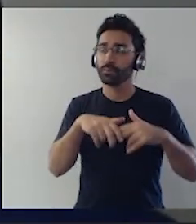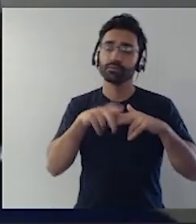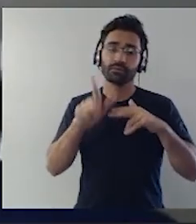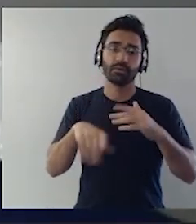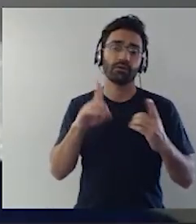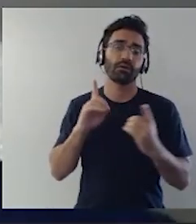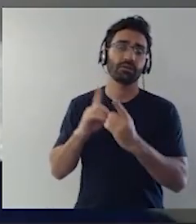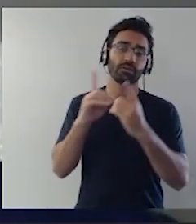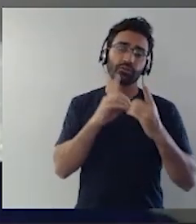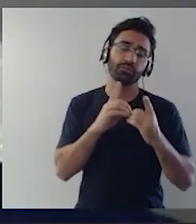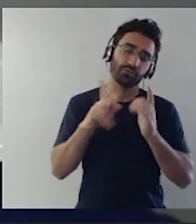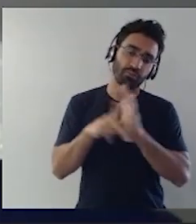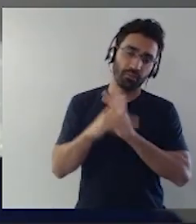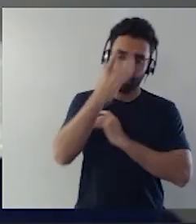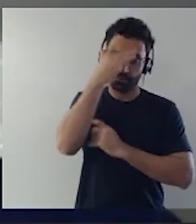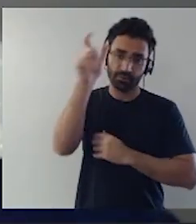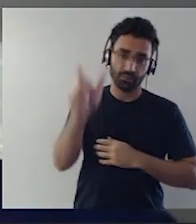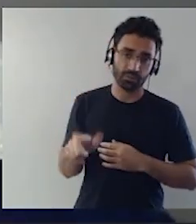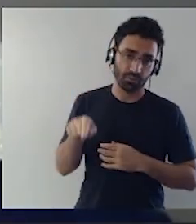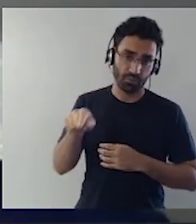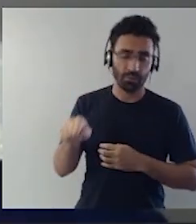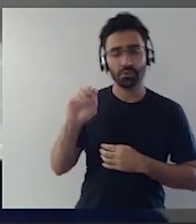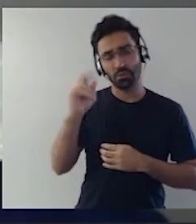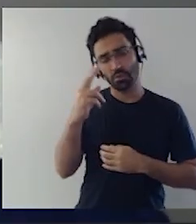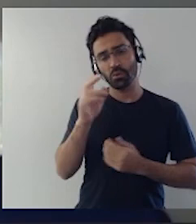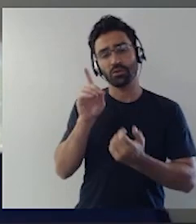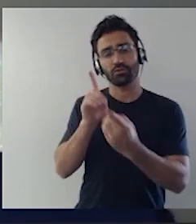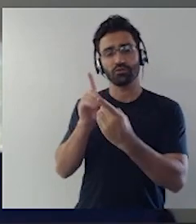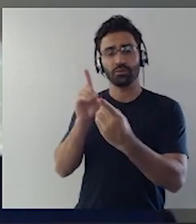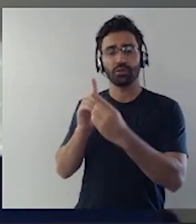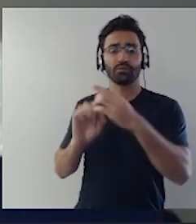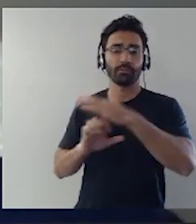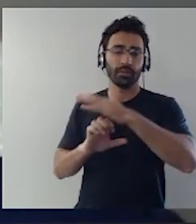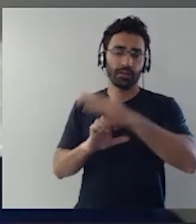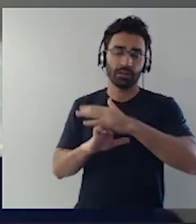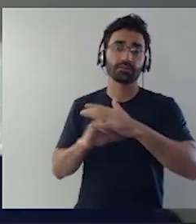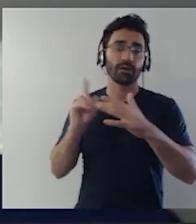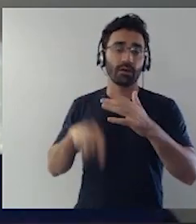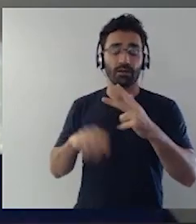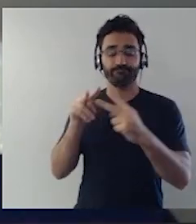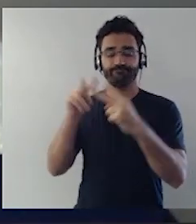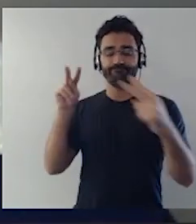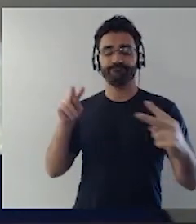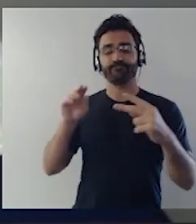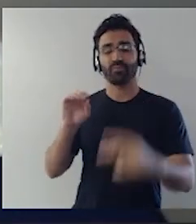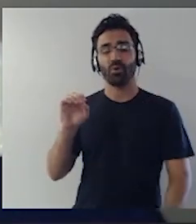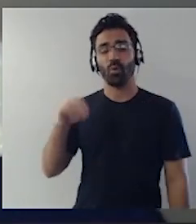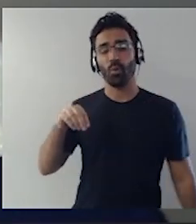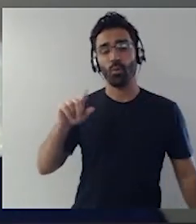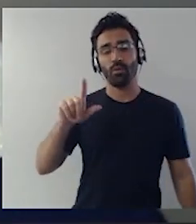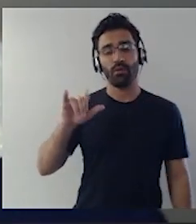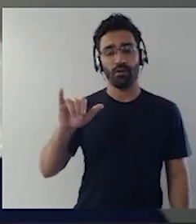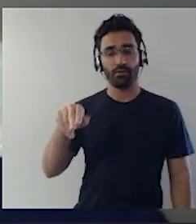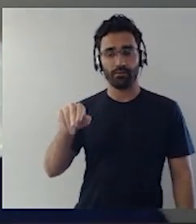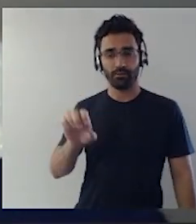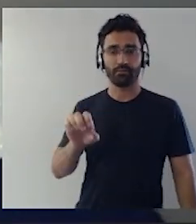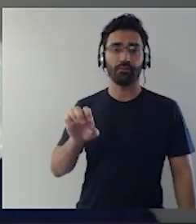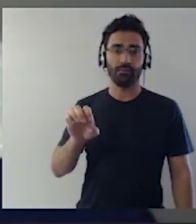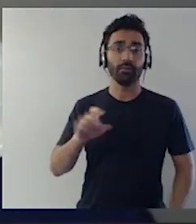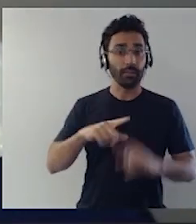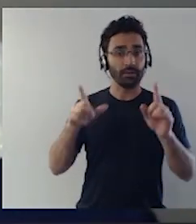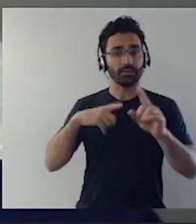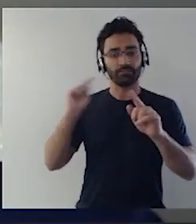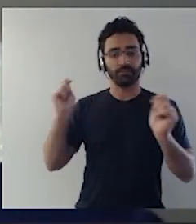atendimento da pessoa física ou jurídica online, é o atendimento das necessidades com